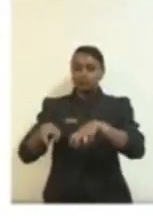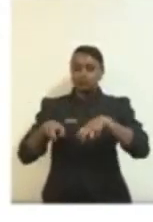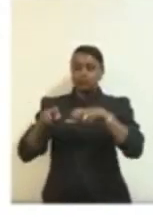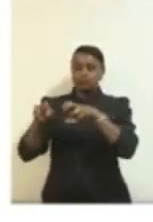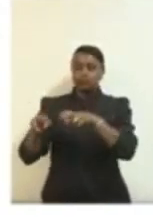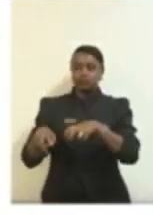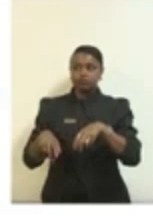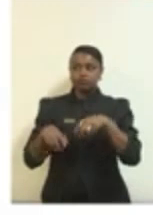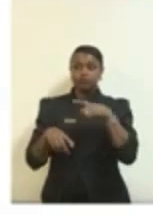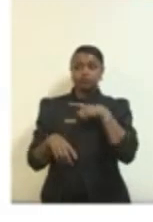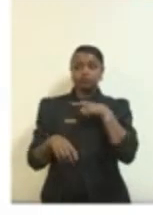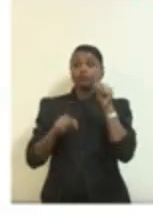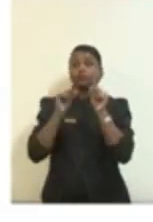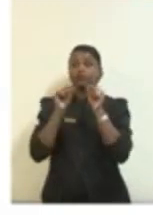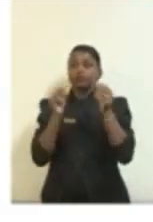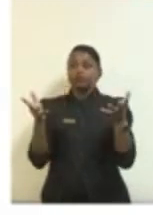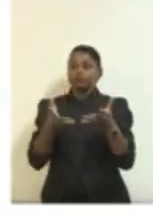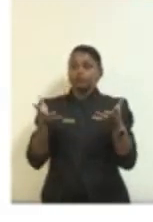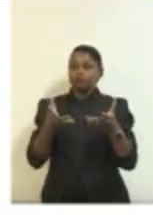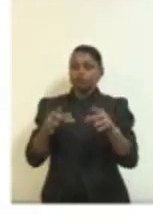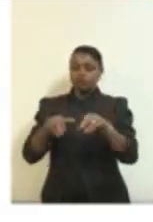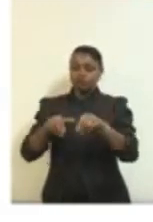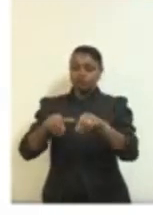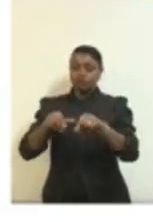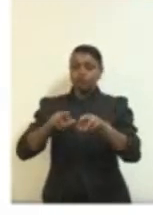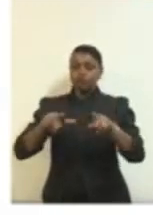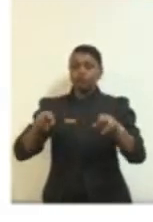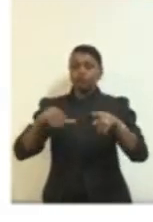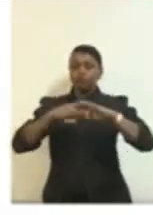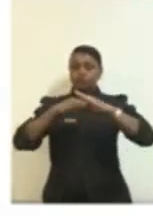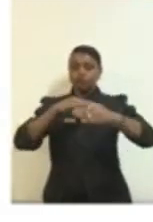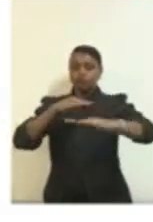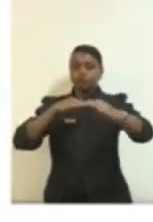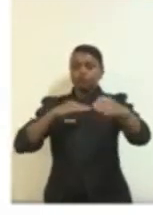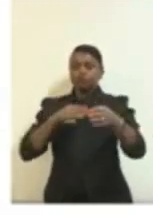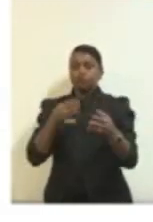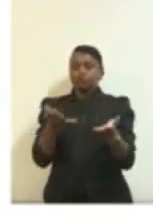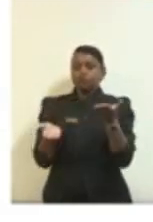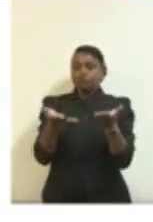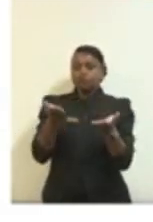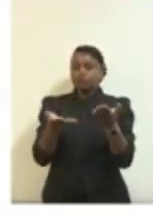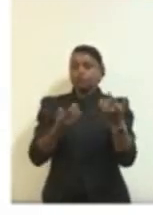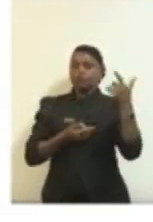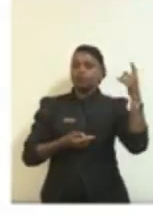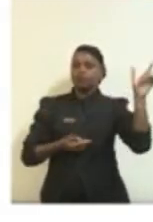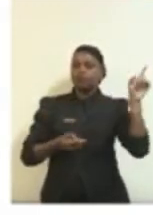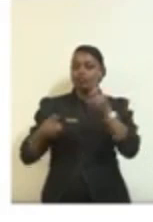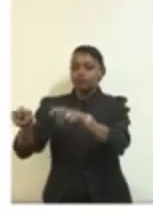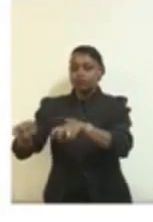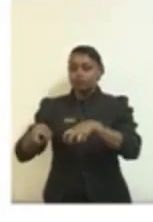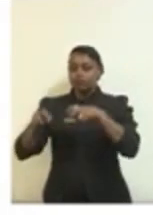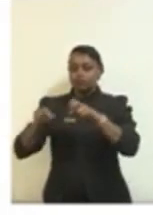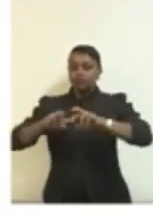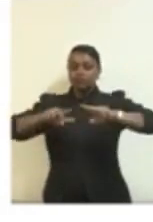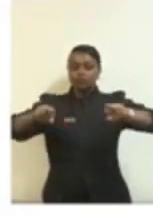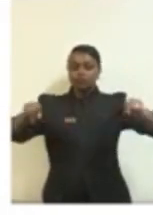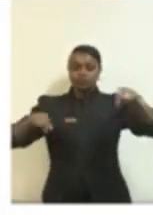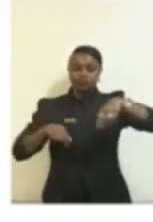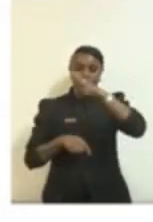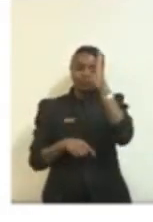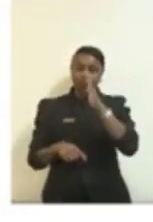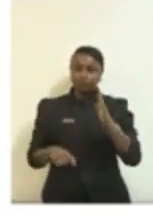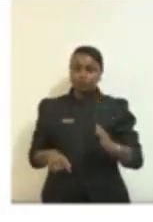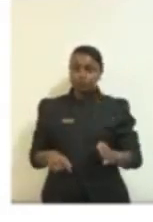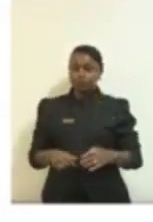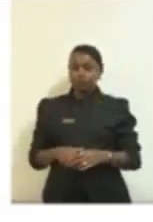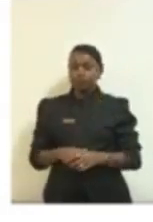que tem na atual, não é sobre o que pode sequestrar. Aqui o Pampa, né, em comparação com outros sistemas campestres e savanas no Brasil. Então, isso